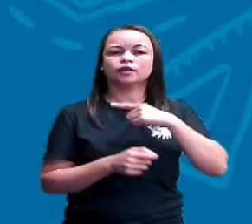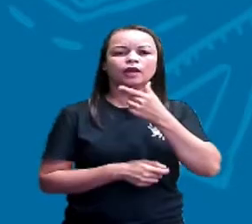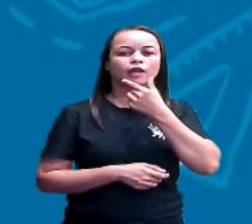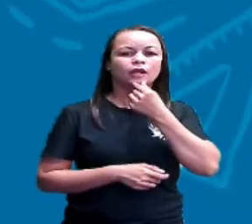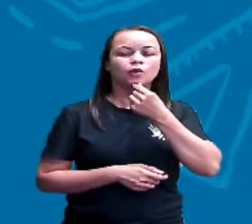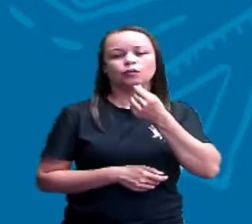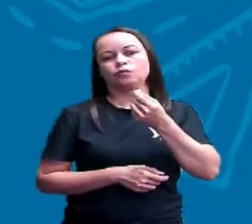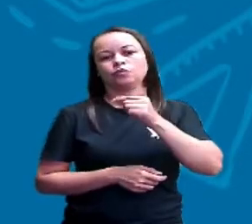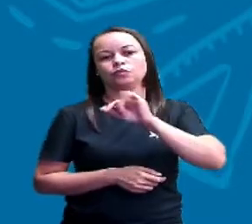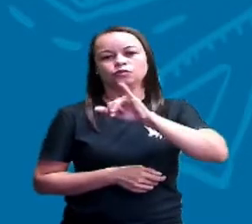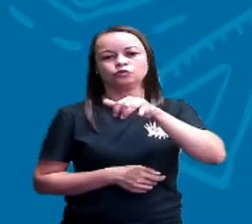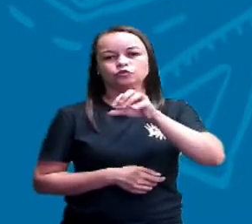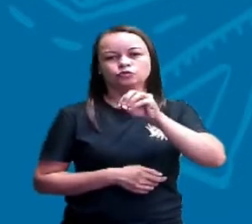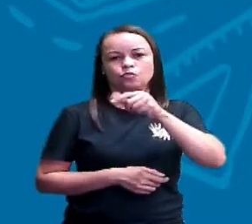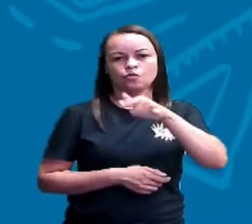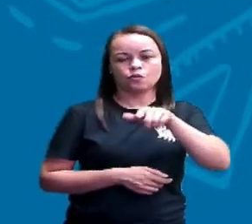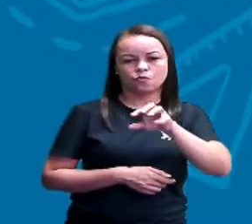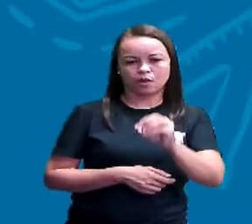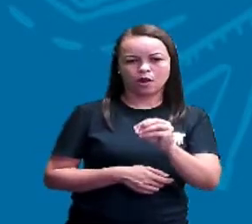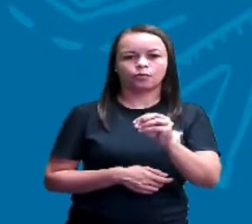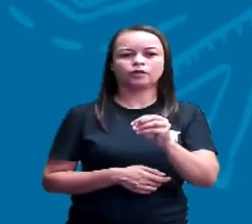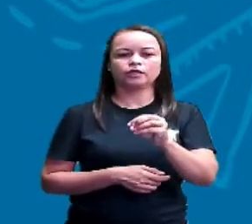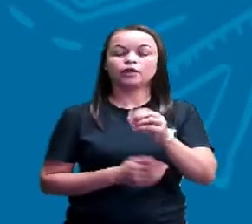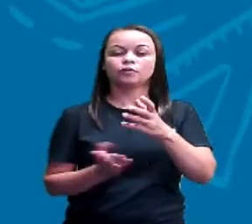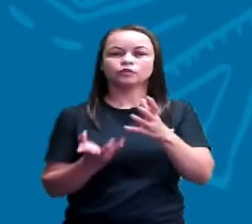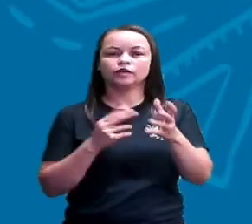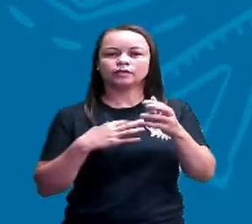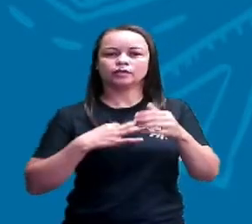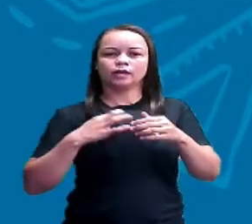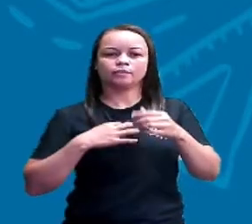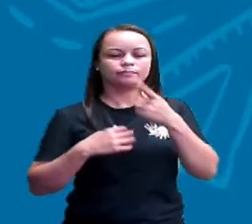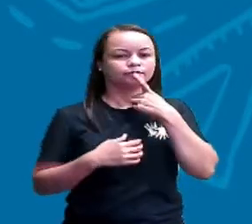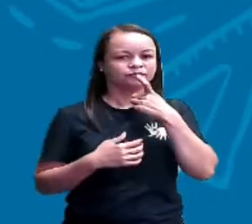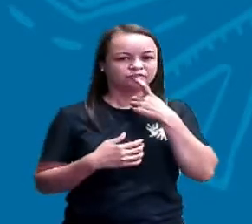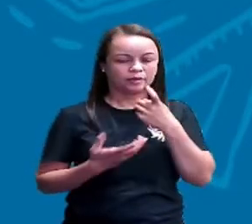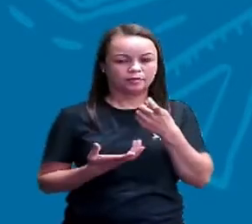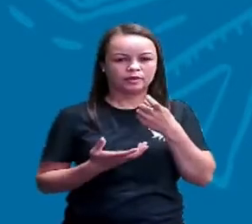esse bonequinho aí, de camisa vermelha, e ele tá dando